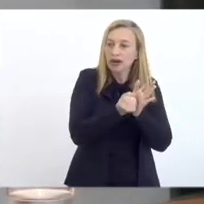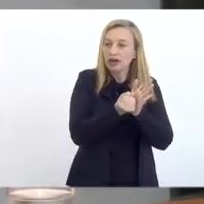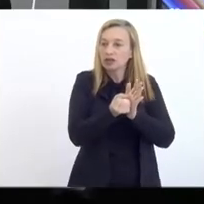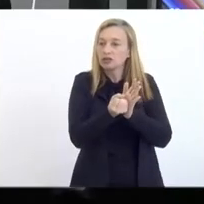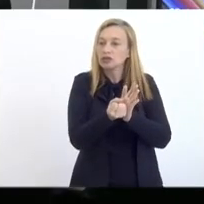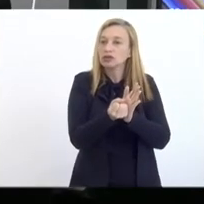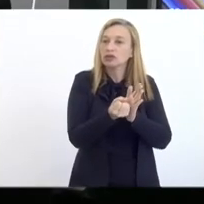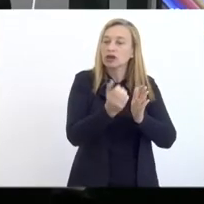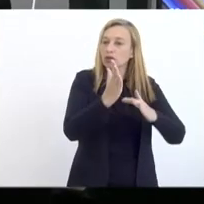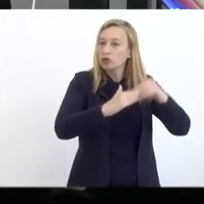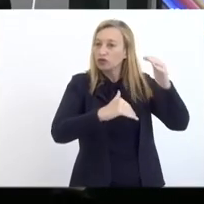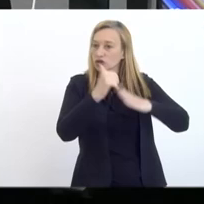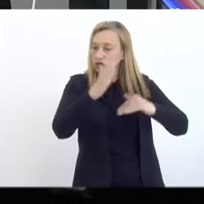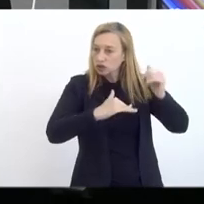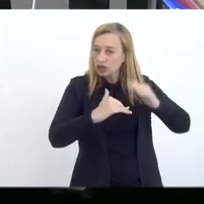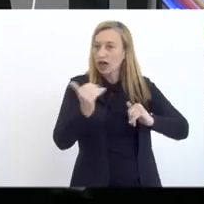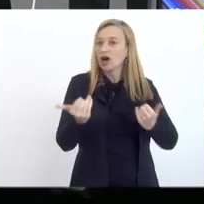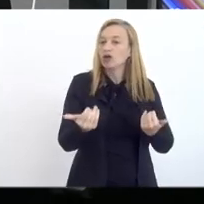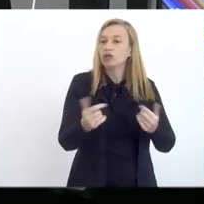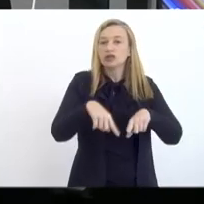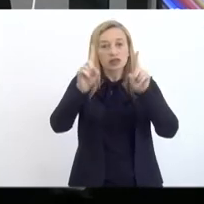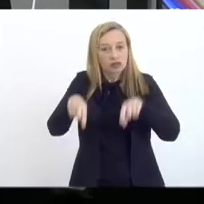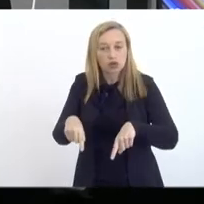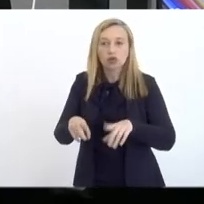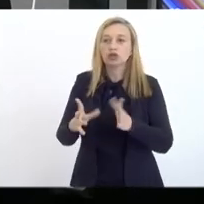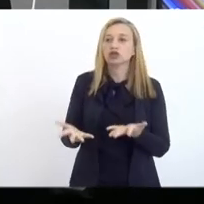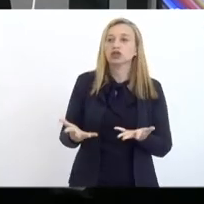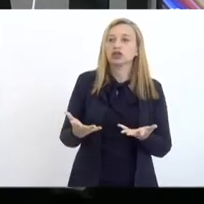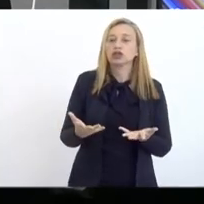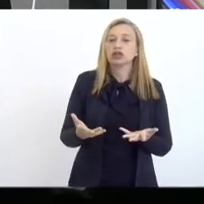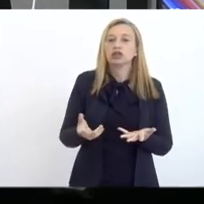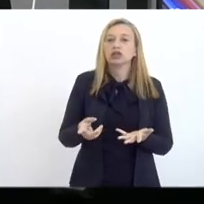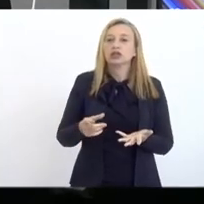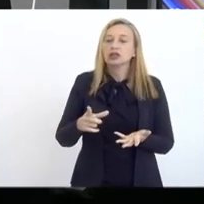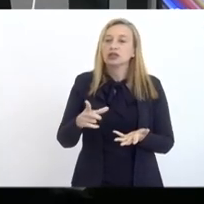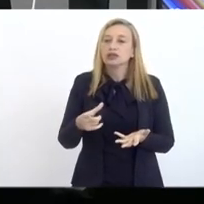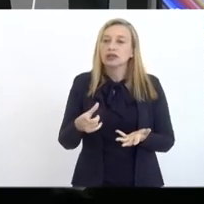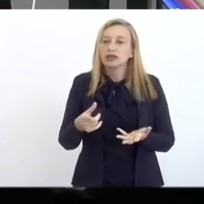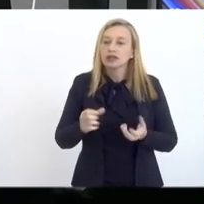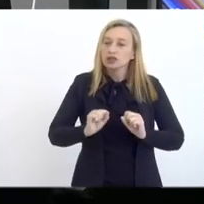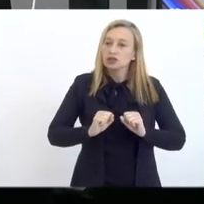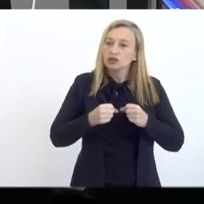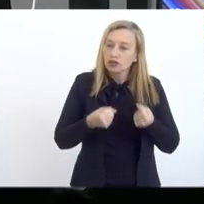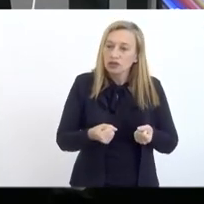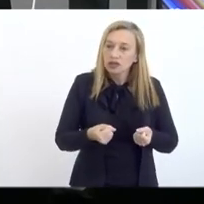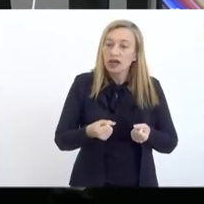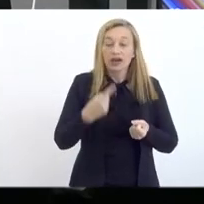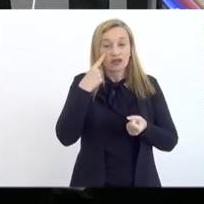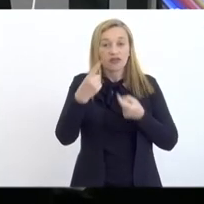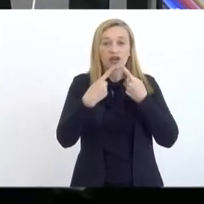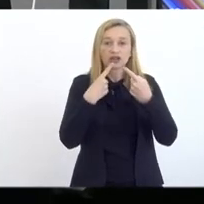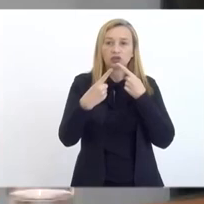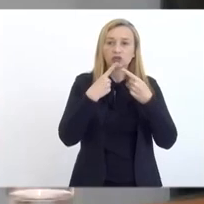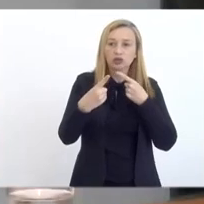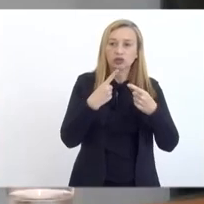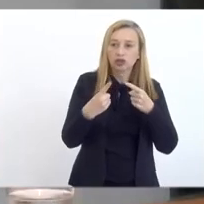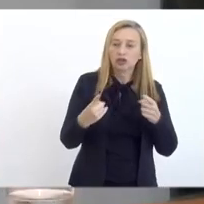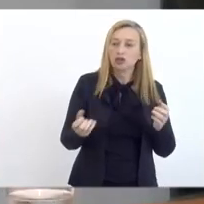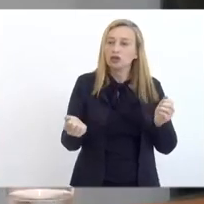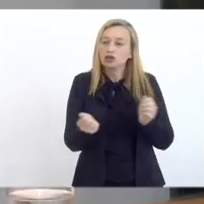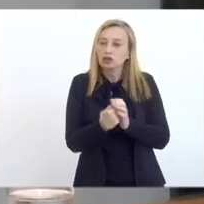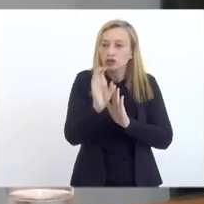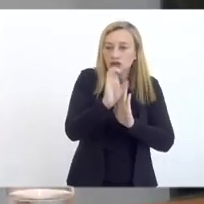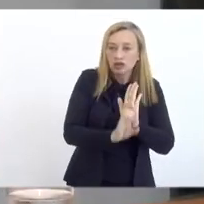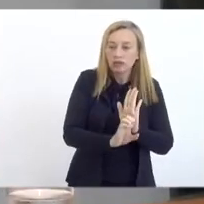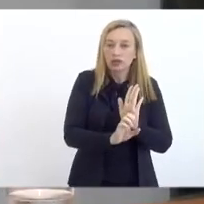progressão, aos servidores envolvidos, a gente tentar fazer a discussão em cima das emendas e do texto original